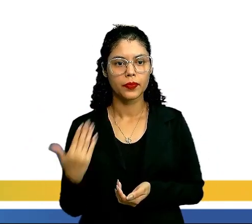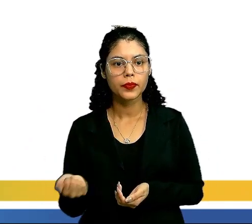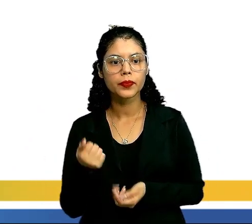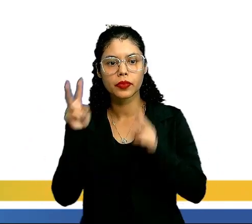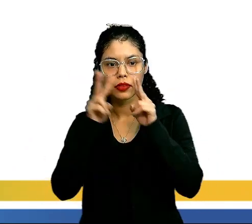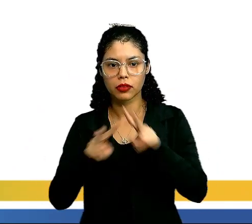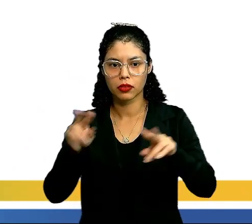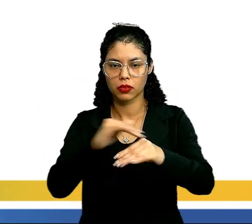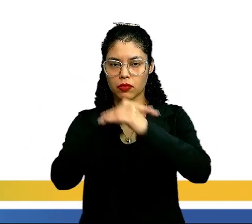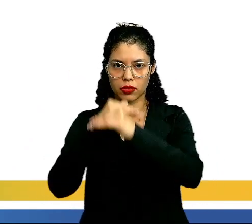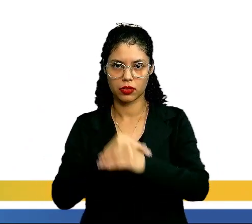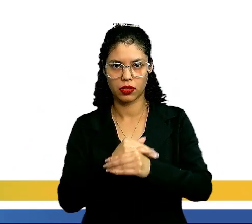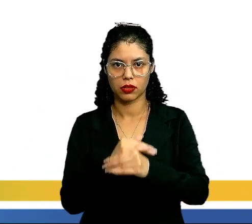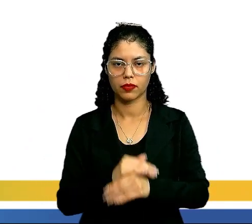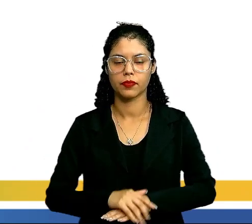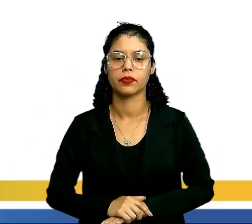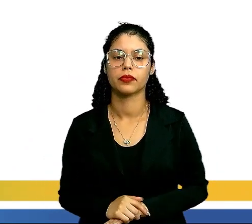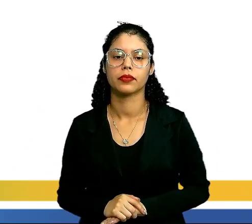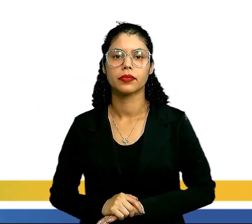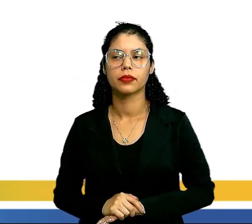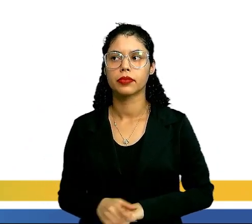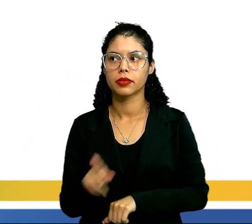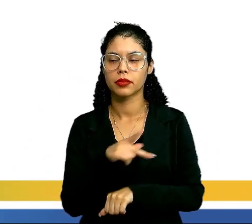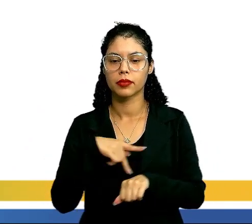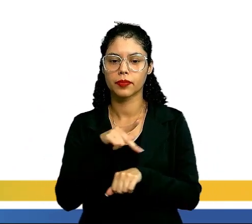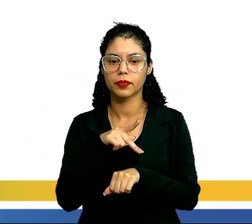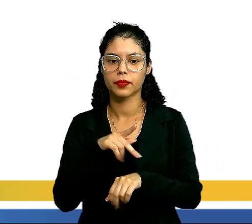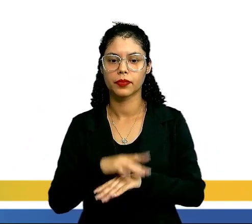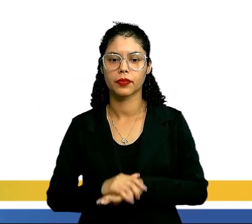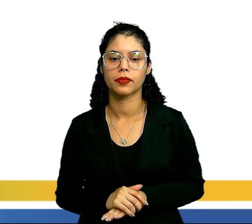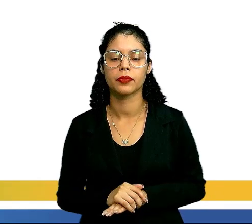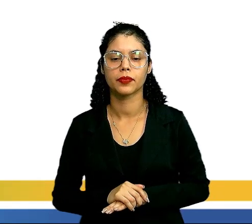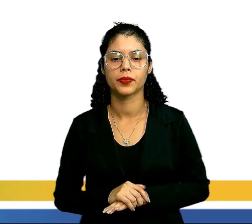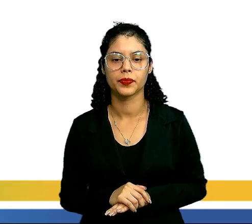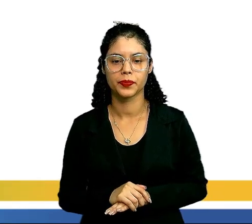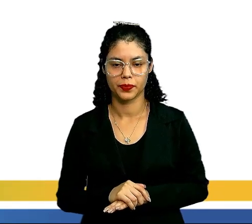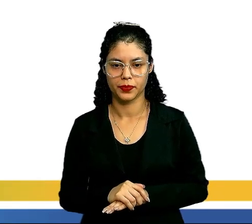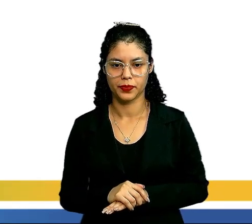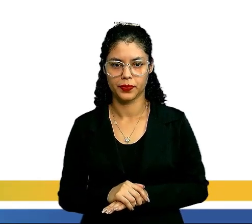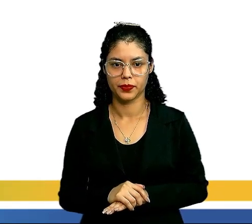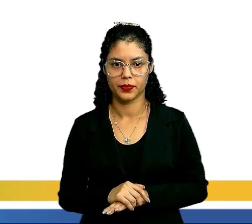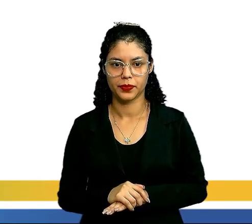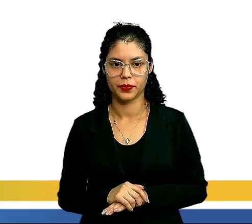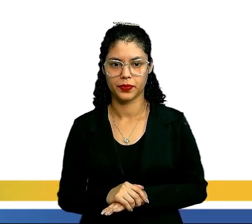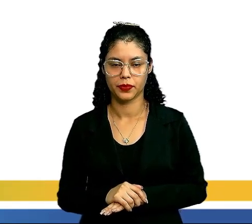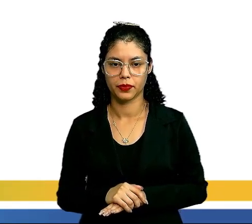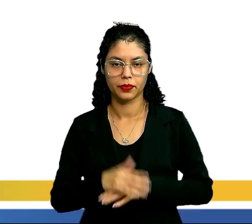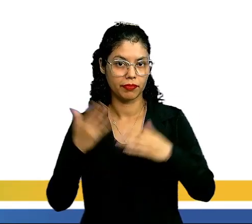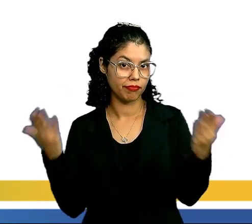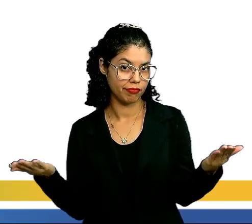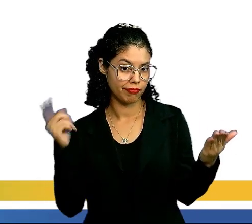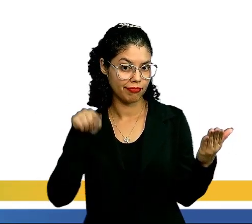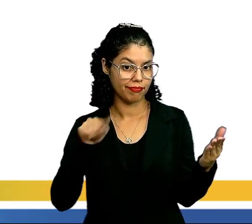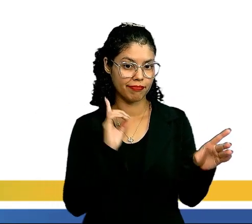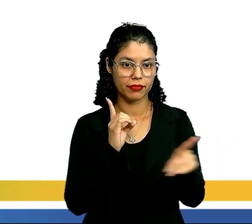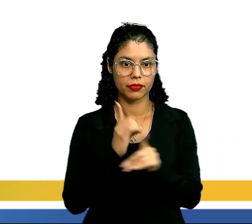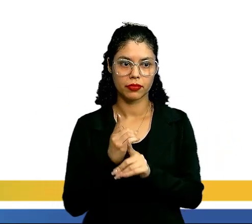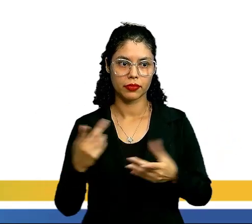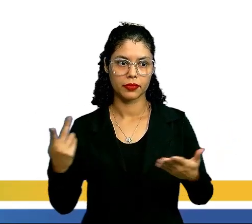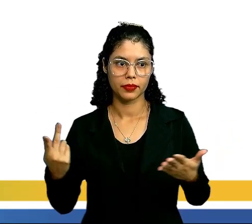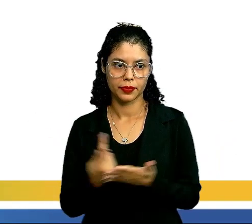abordagens ideológicas, favorecendo uma visão igualitária entre os países. Eu acho que a gente